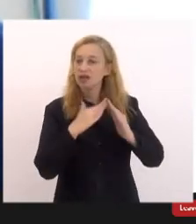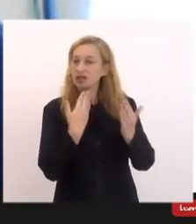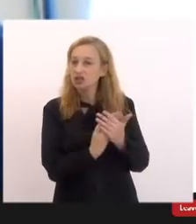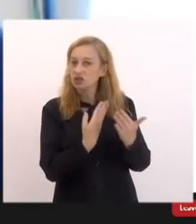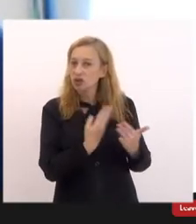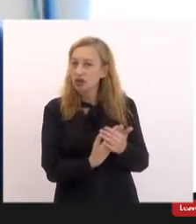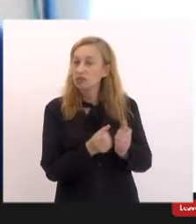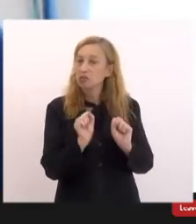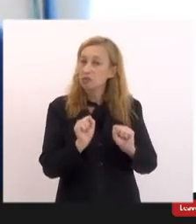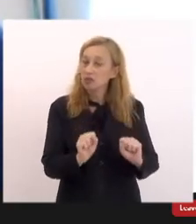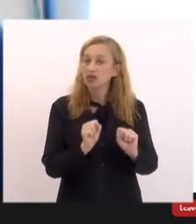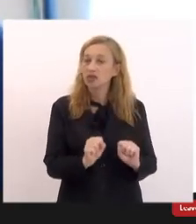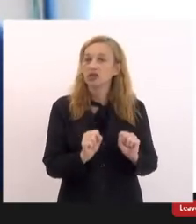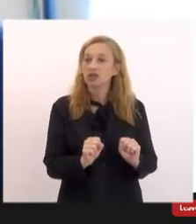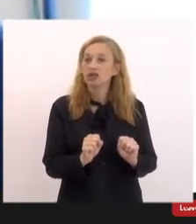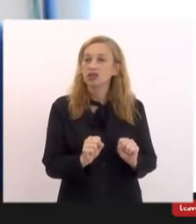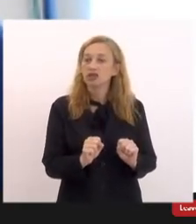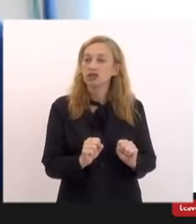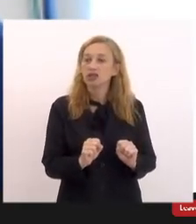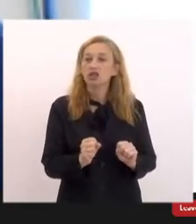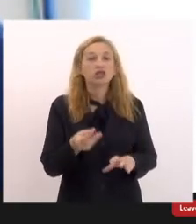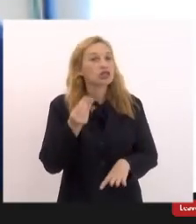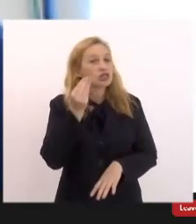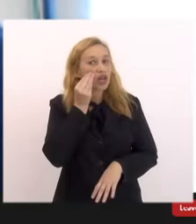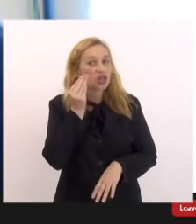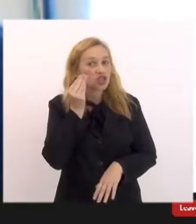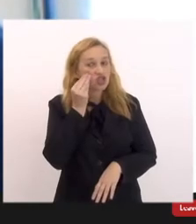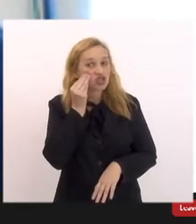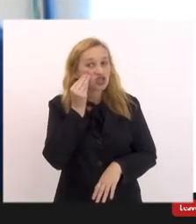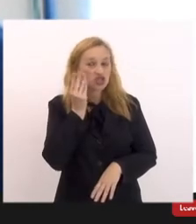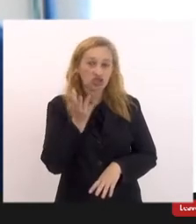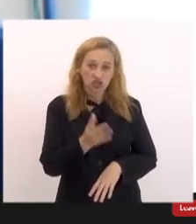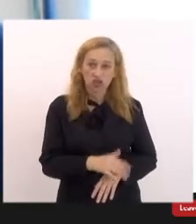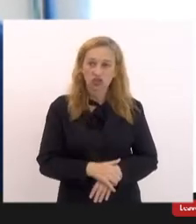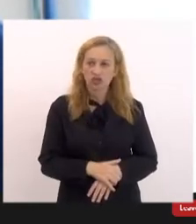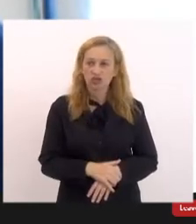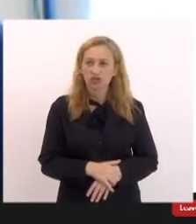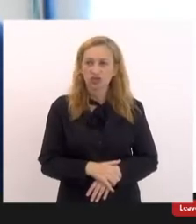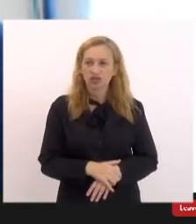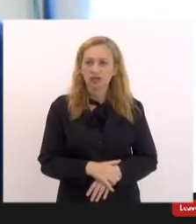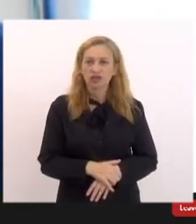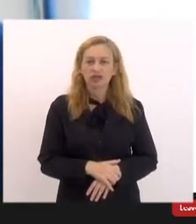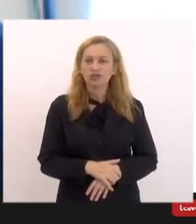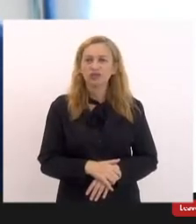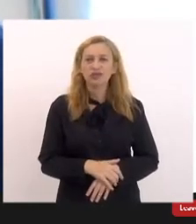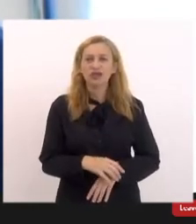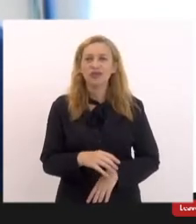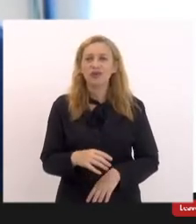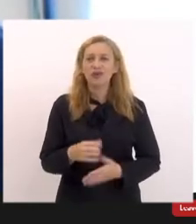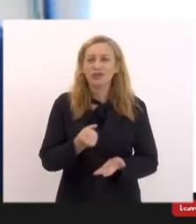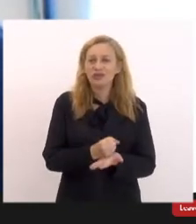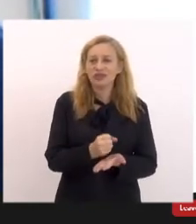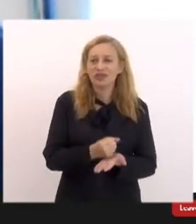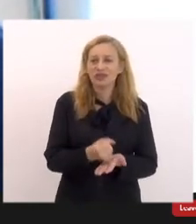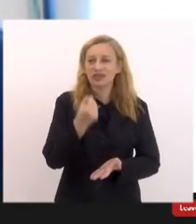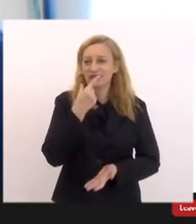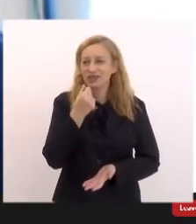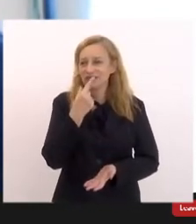podendo promover testes de antígeno, né, com farmácias próximas,